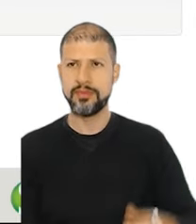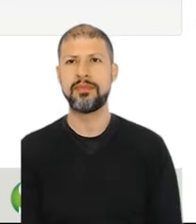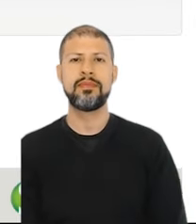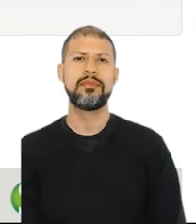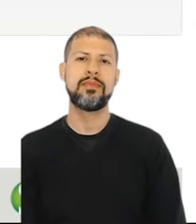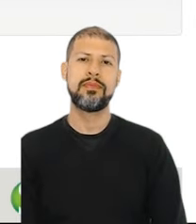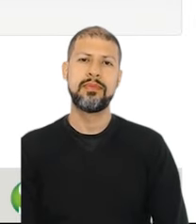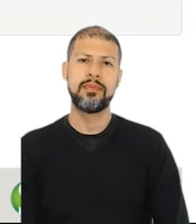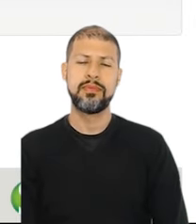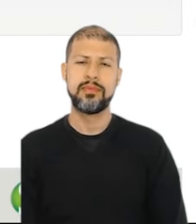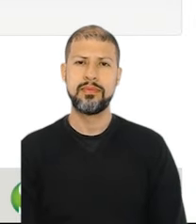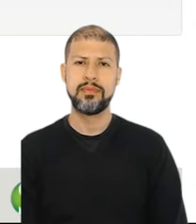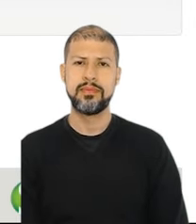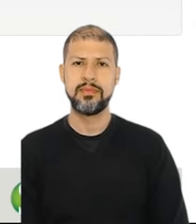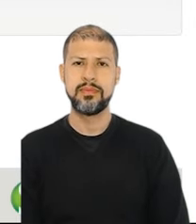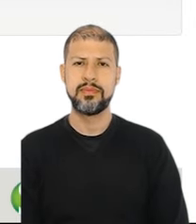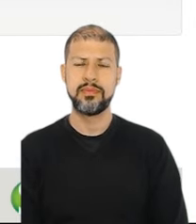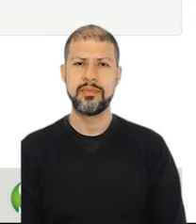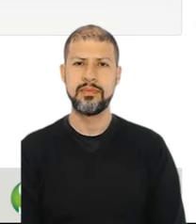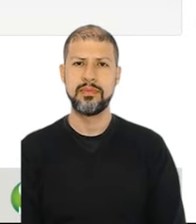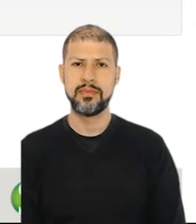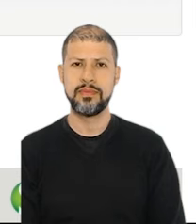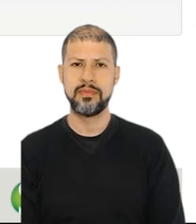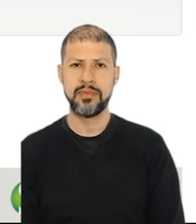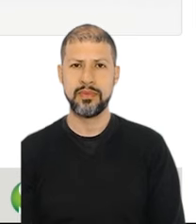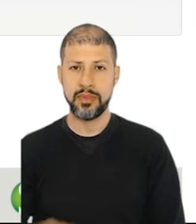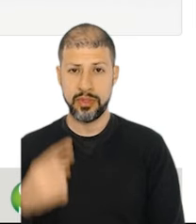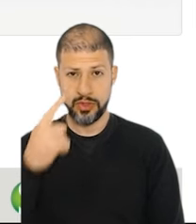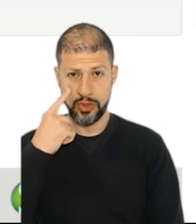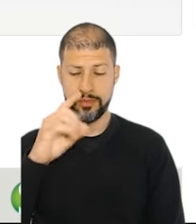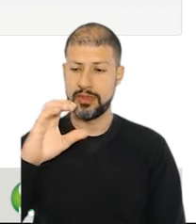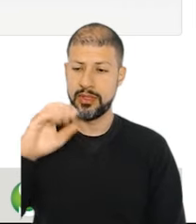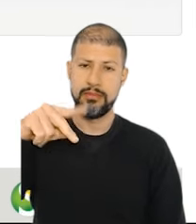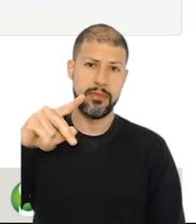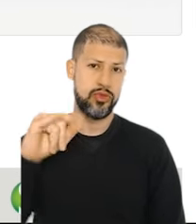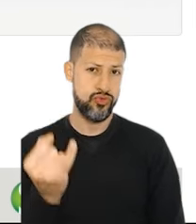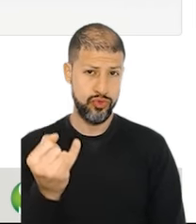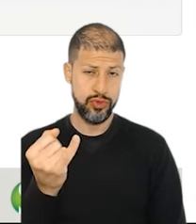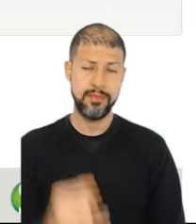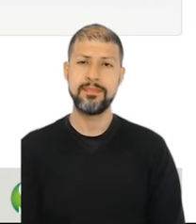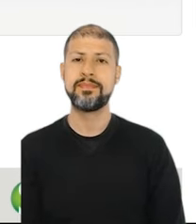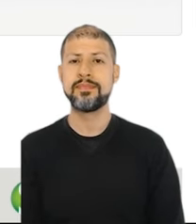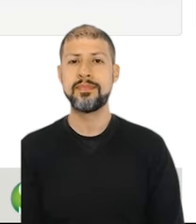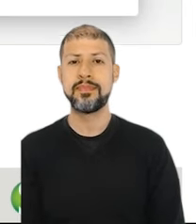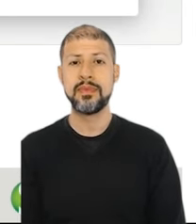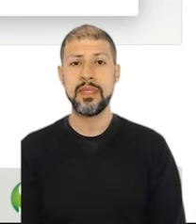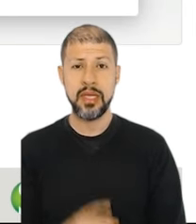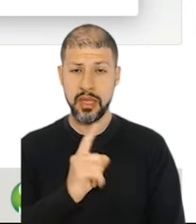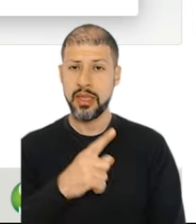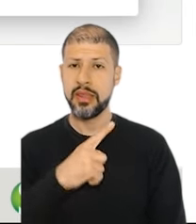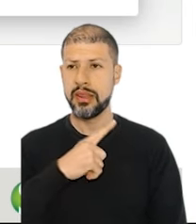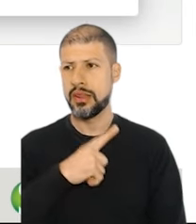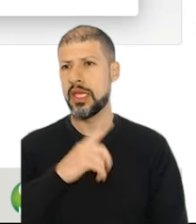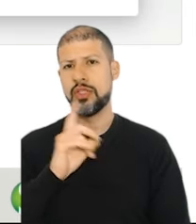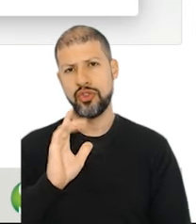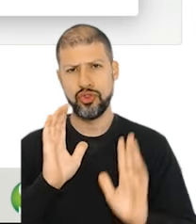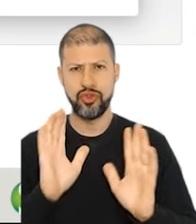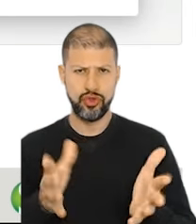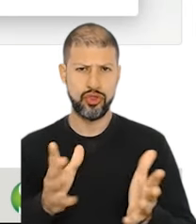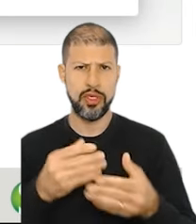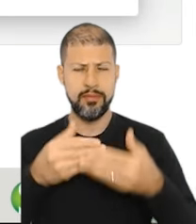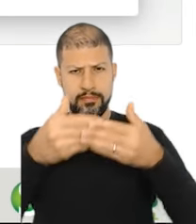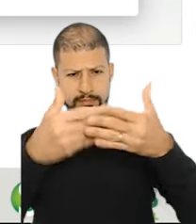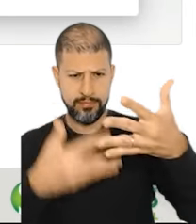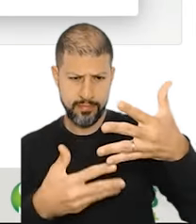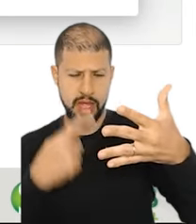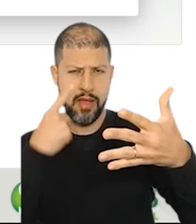das aqui el npj nesse caso já estava apurado por isso que nós conseguimos fazer